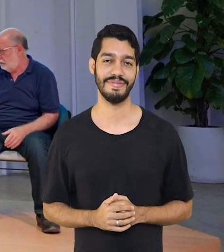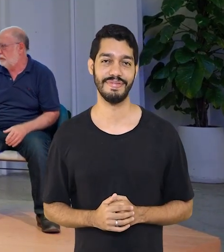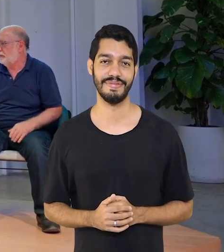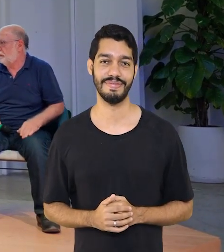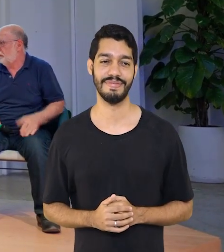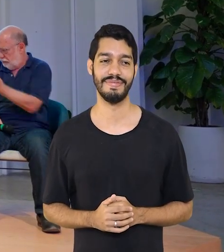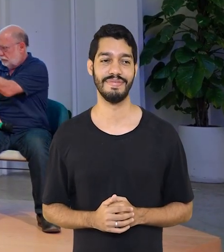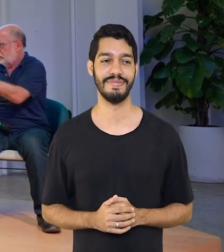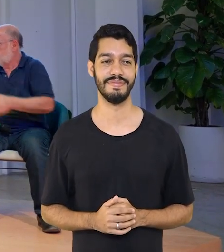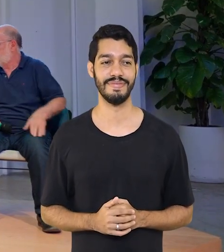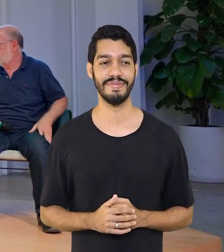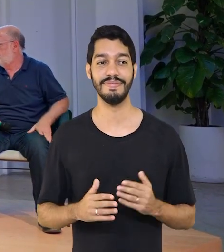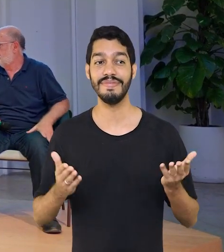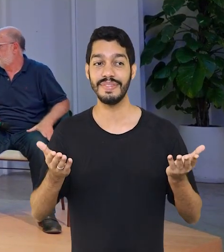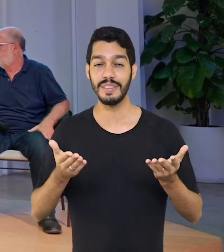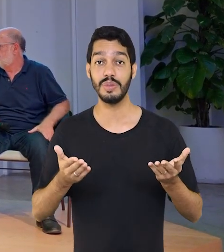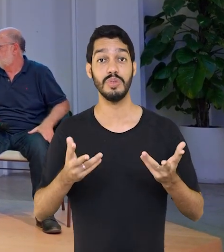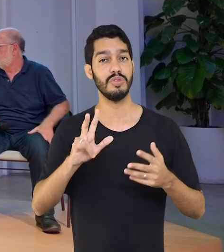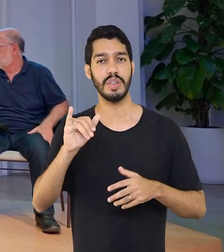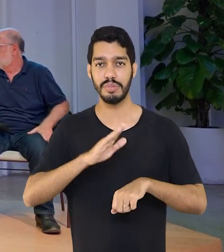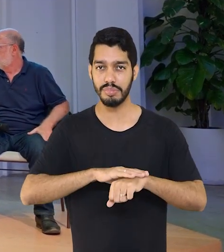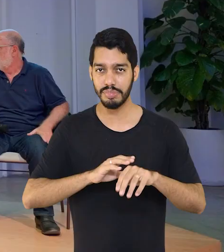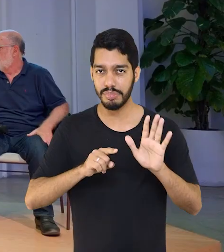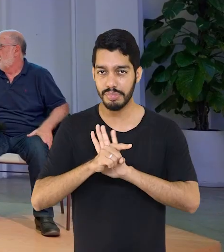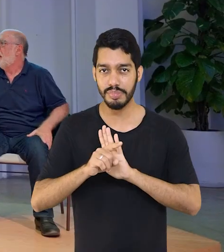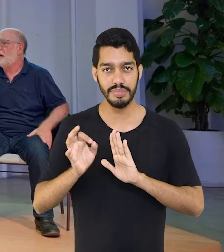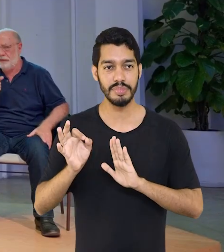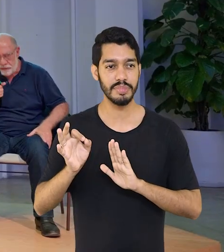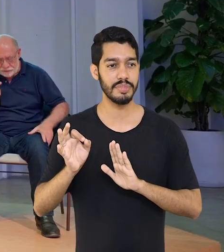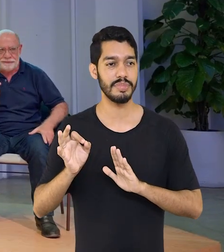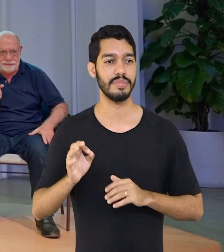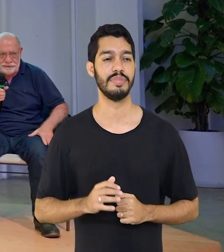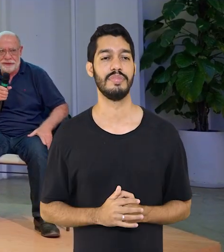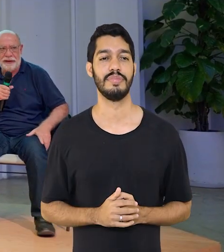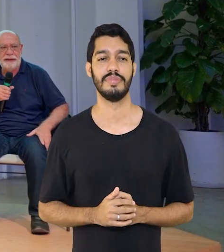Imagino agora... Não, ia passar que acho que agora é o momento da pergunta, mas...